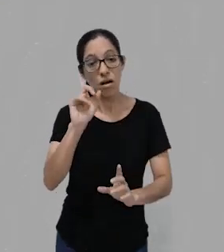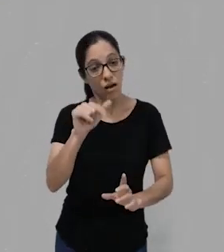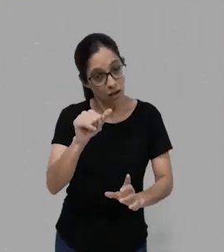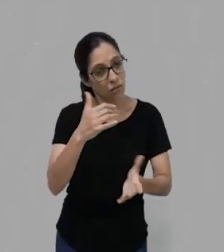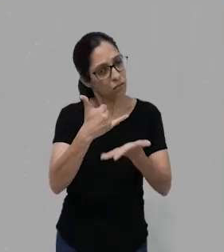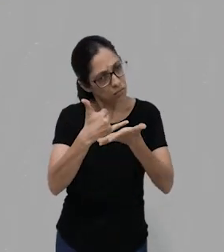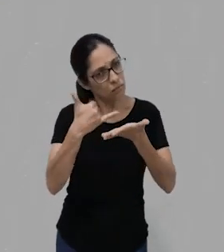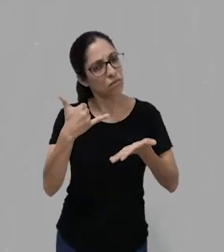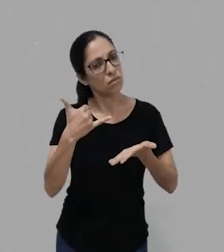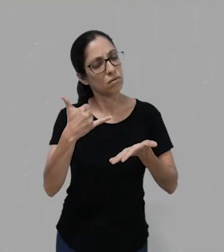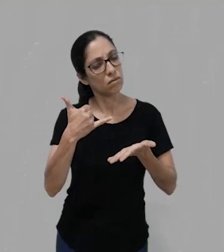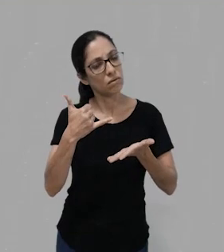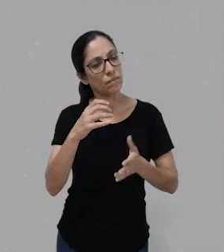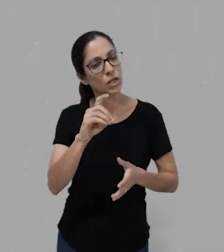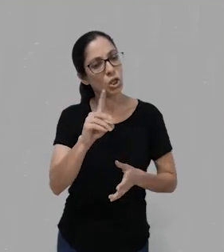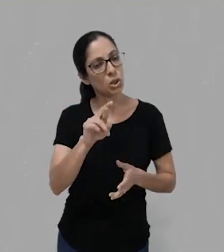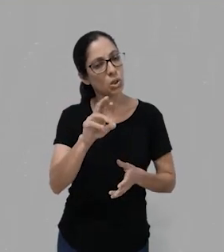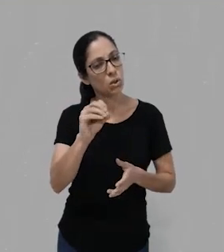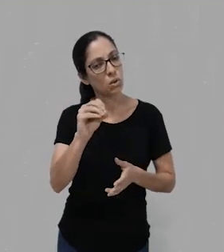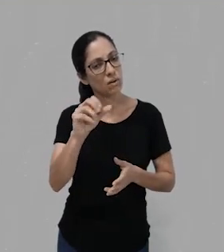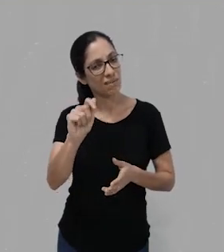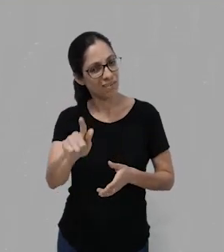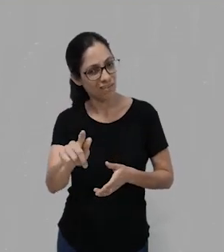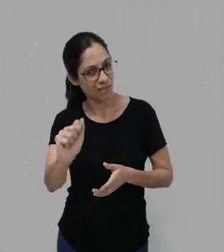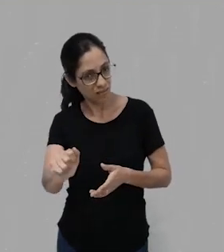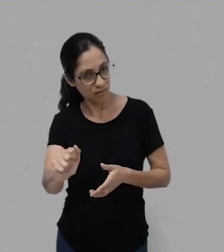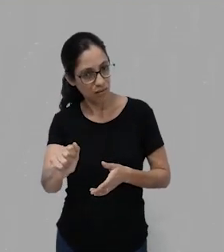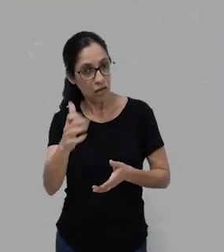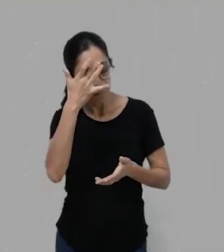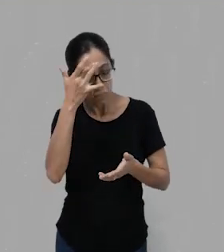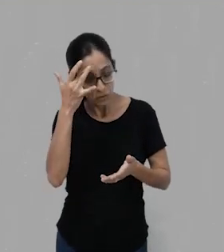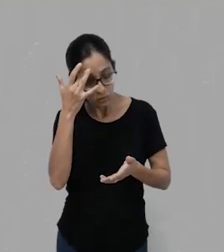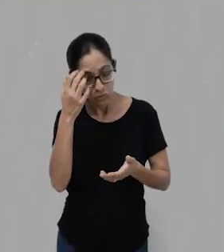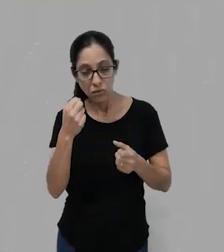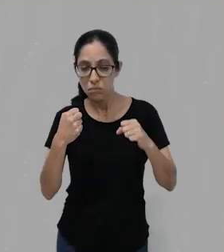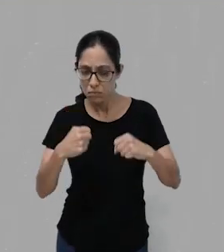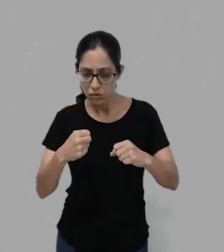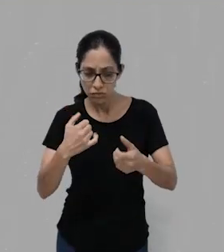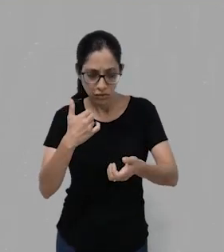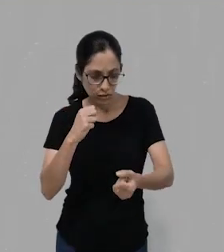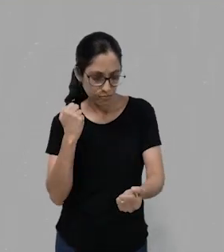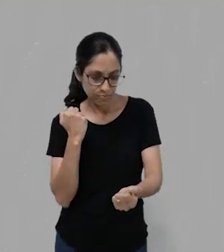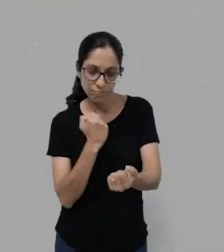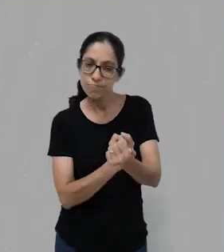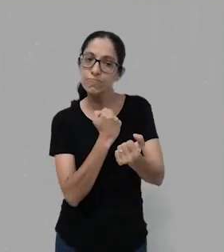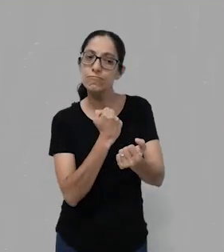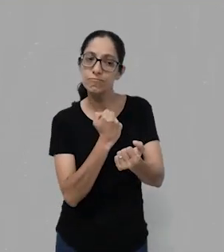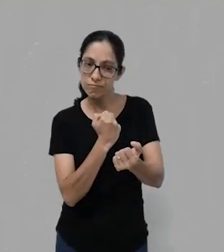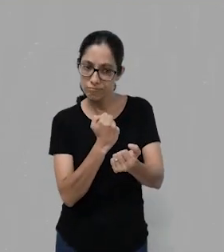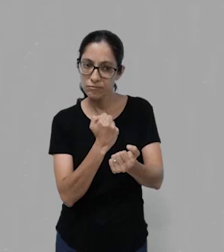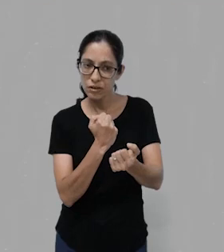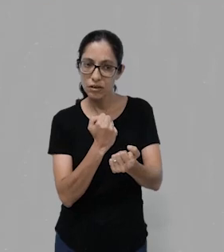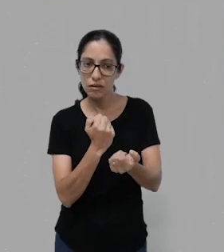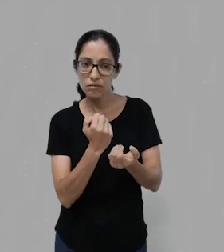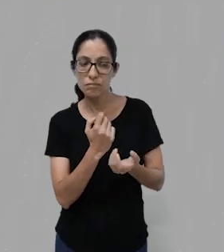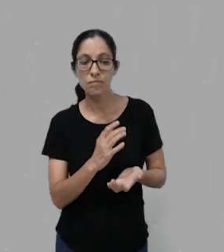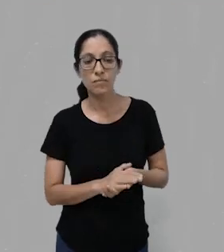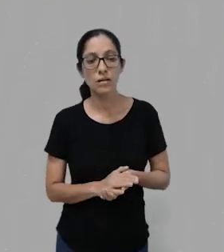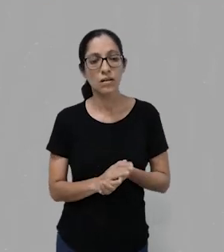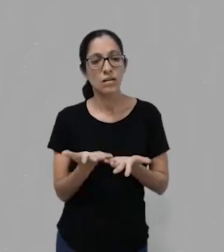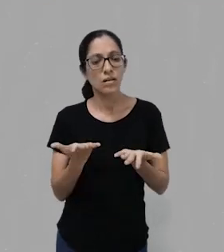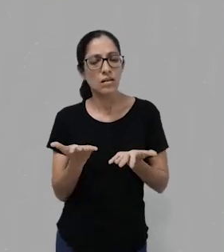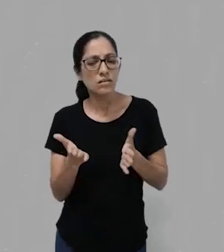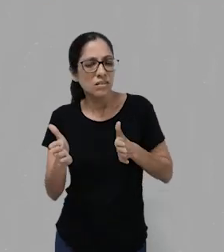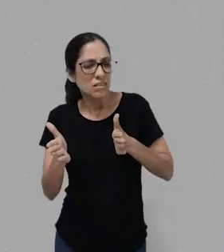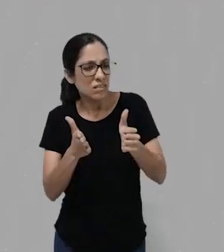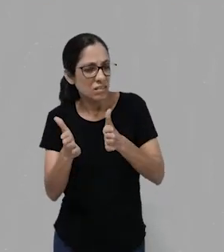droga. E por ser droga, causa o quê? Dependência no indivíduo. E essa fácil acessibilidade